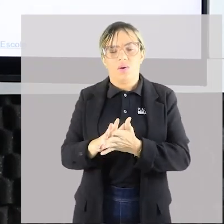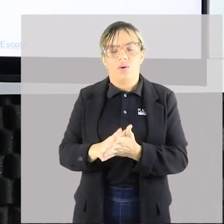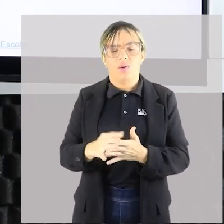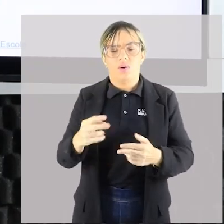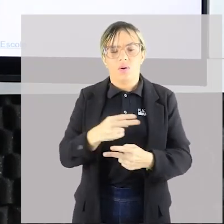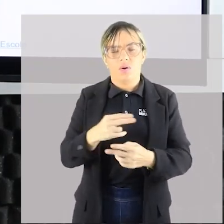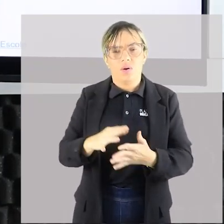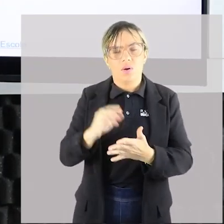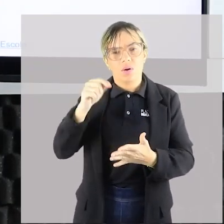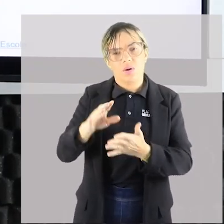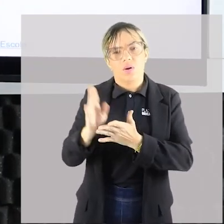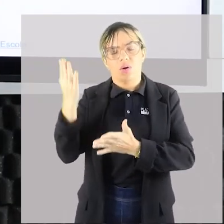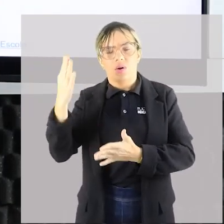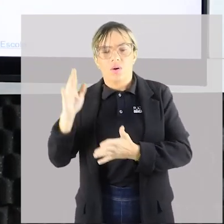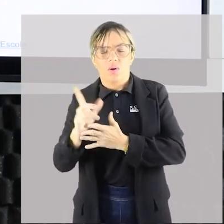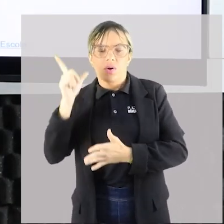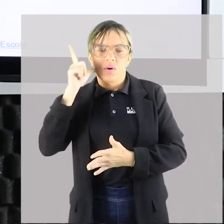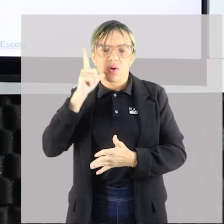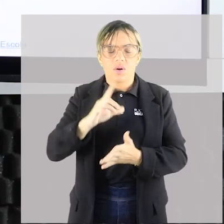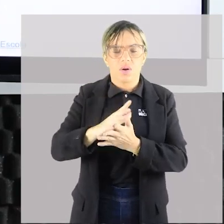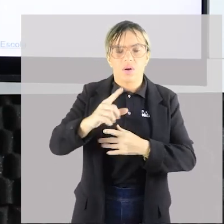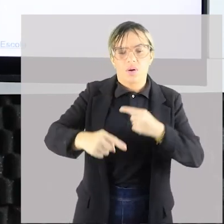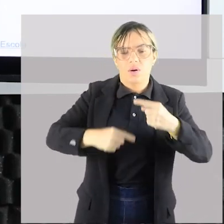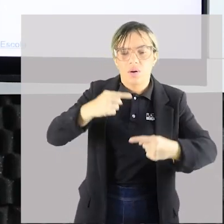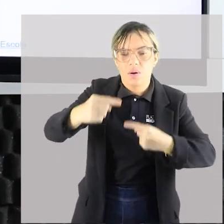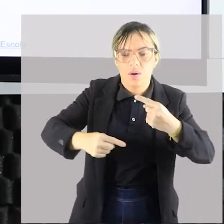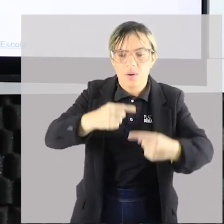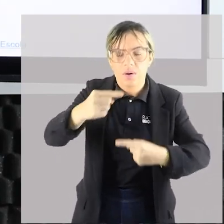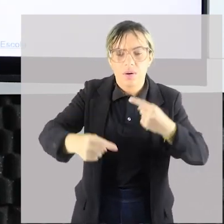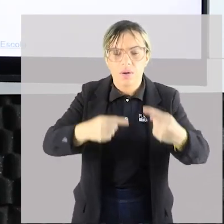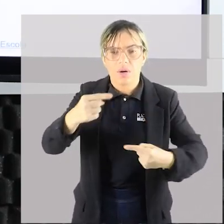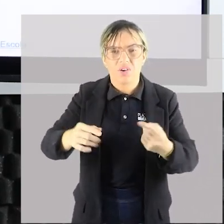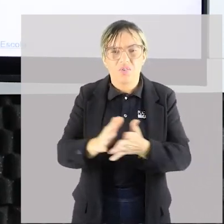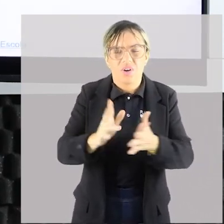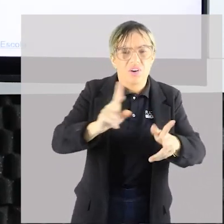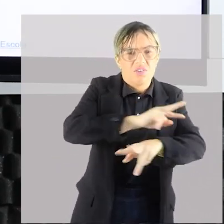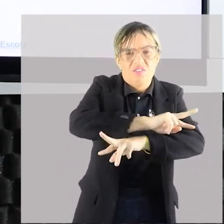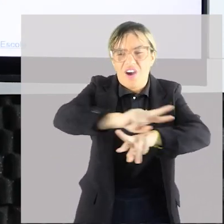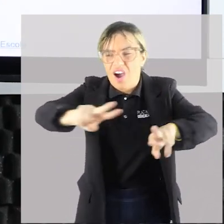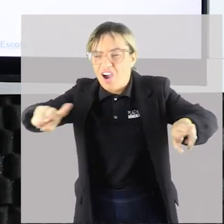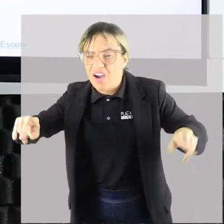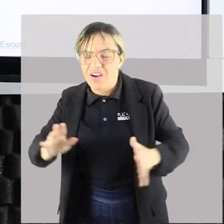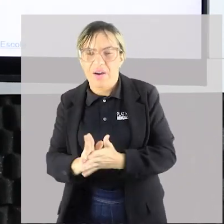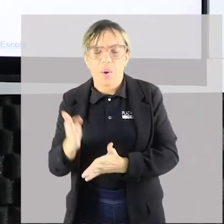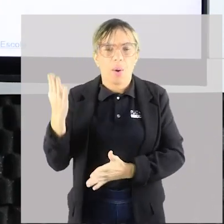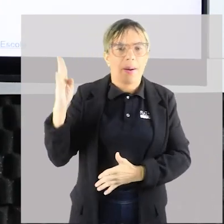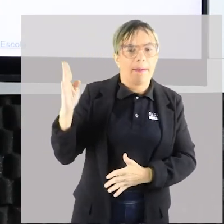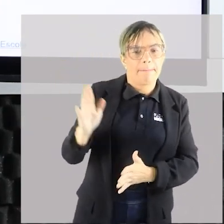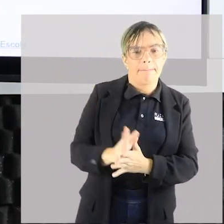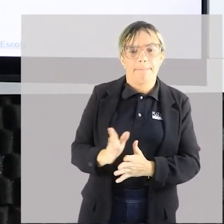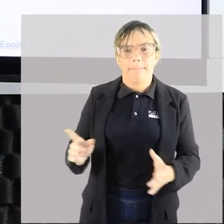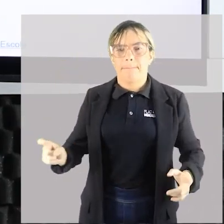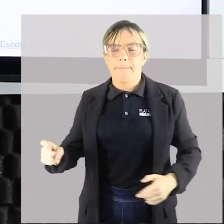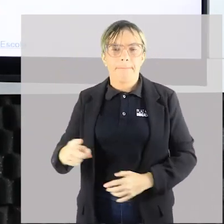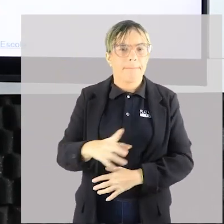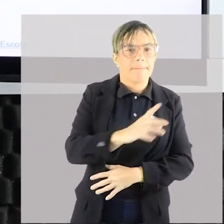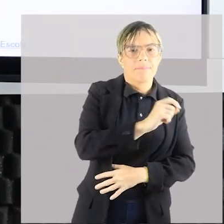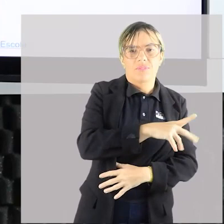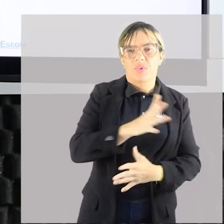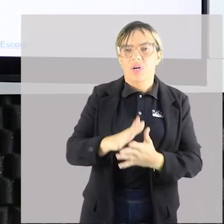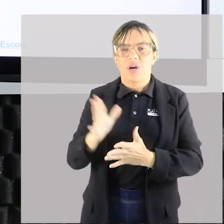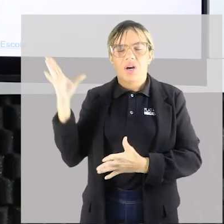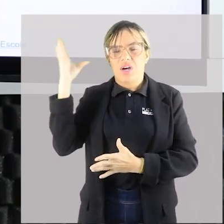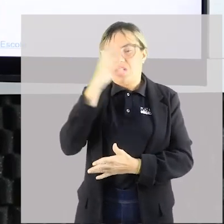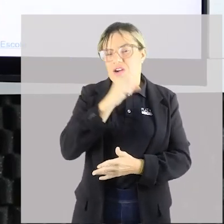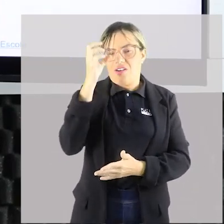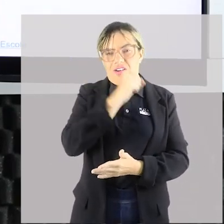organismo sozinho, ele conseguiria se reproduzir ali em centenas de bactérias, né, de uma maneira muito rápida, em